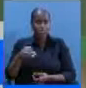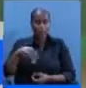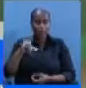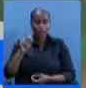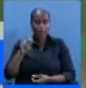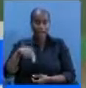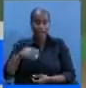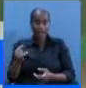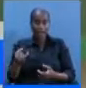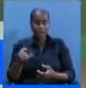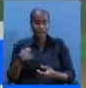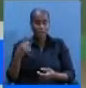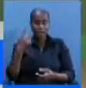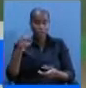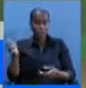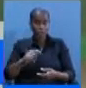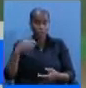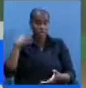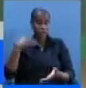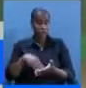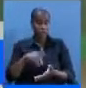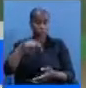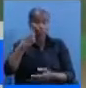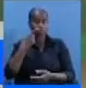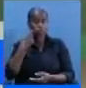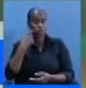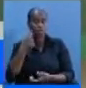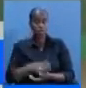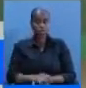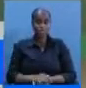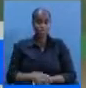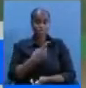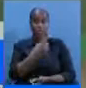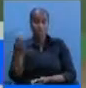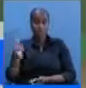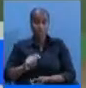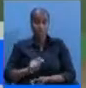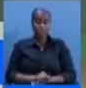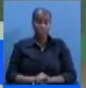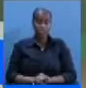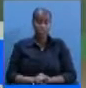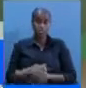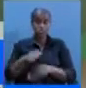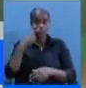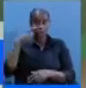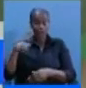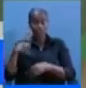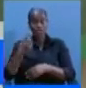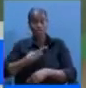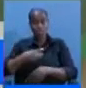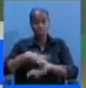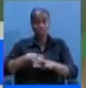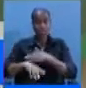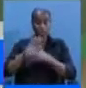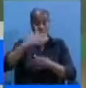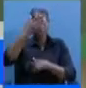na segunda outro quarta semana de cada mês as visitas aos riscos serão efetuadas na primeira semana